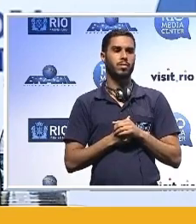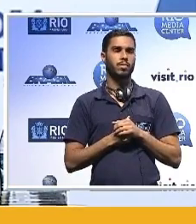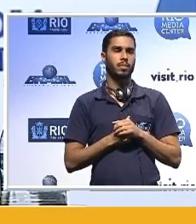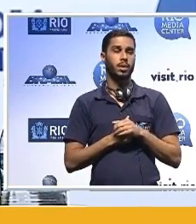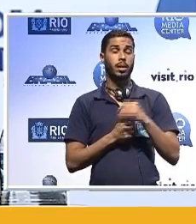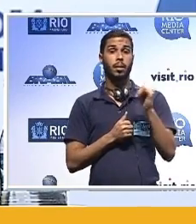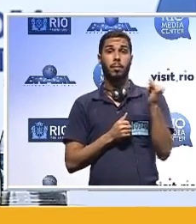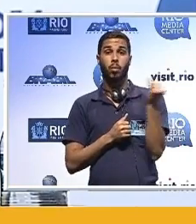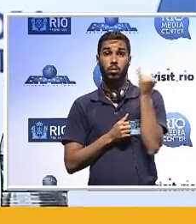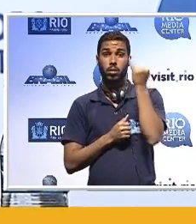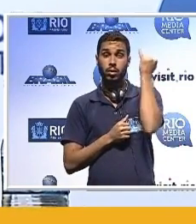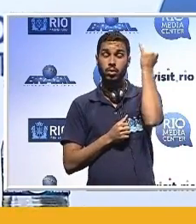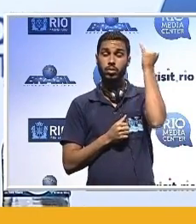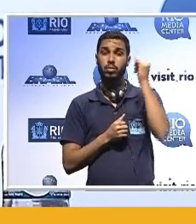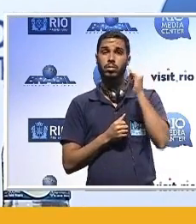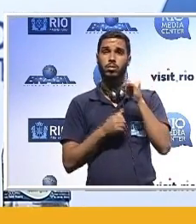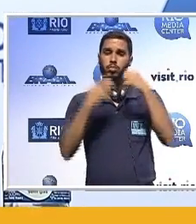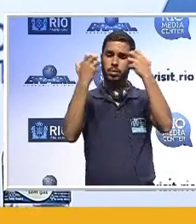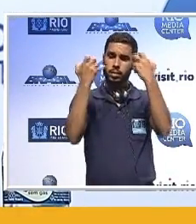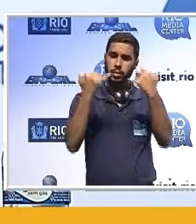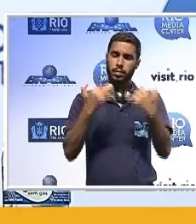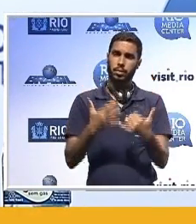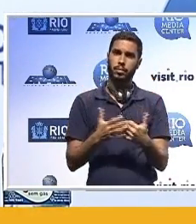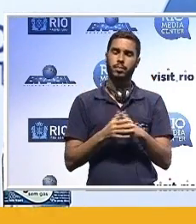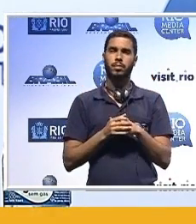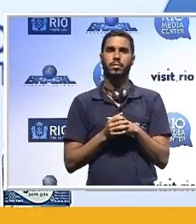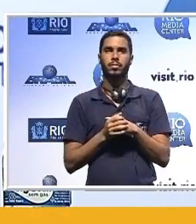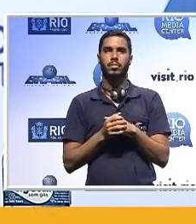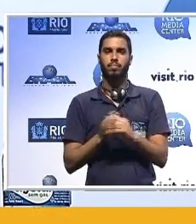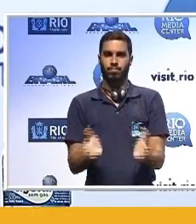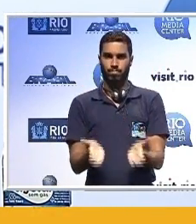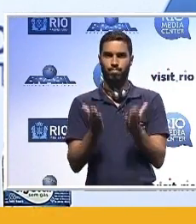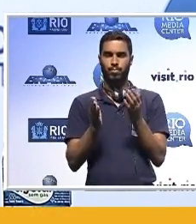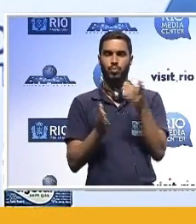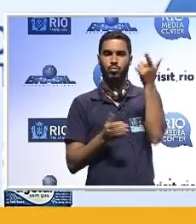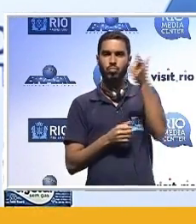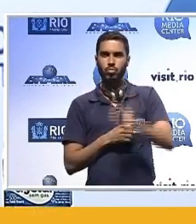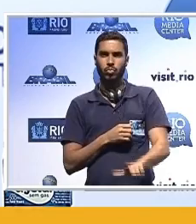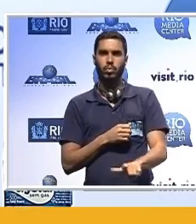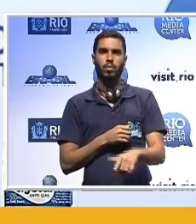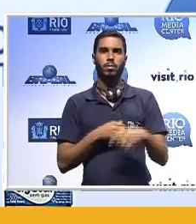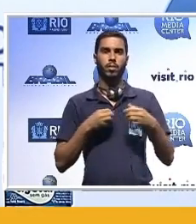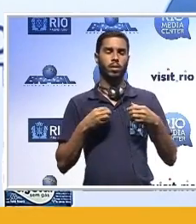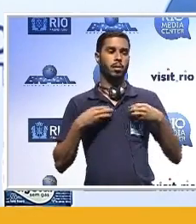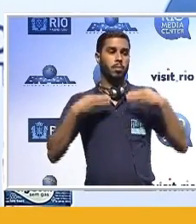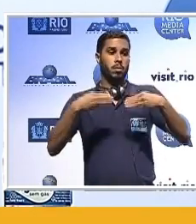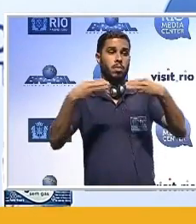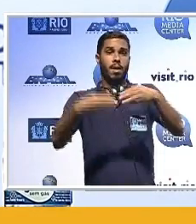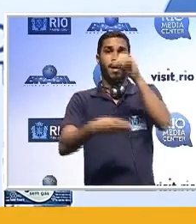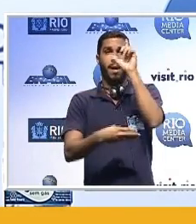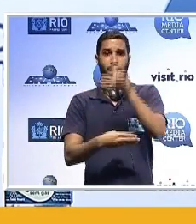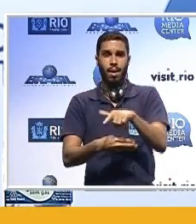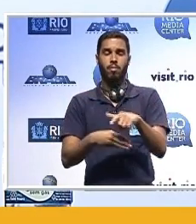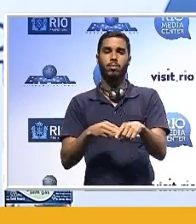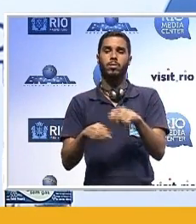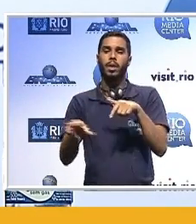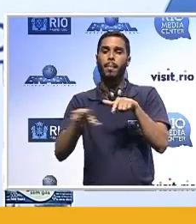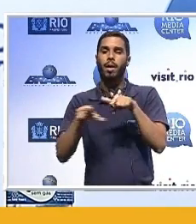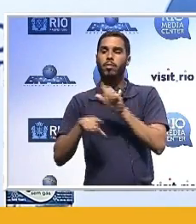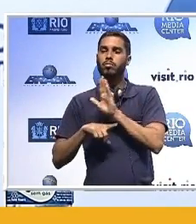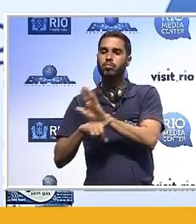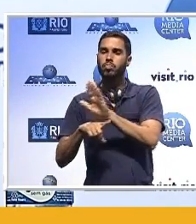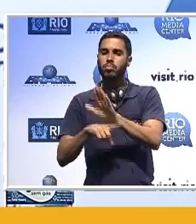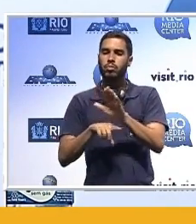importante ressaltar que o Ministério, grande parte do nosso esforço é no trabalho da capacitação,